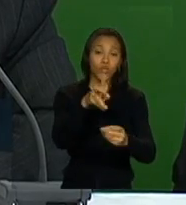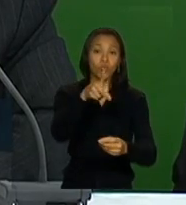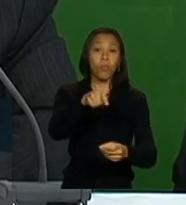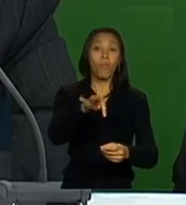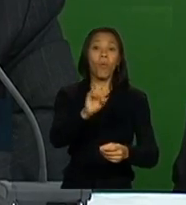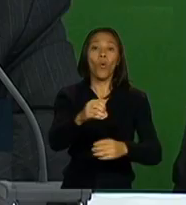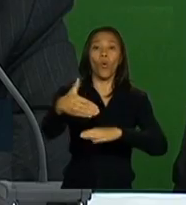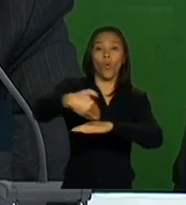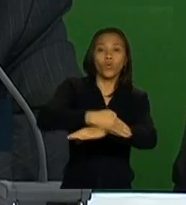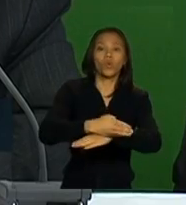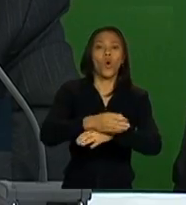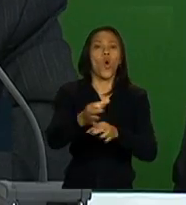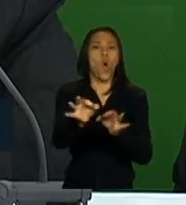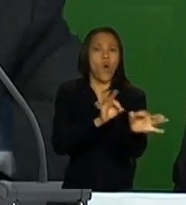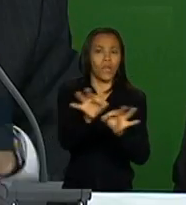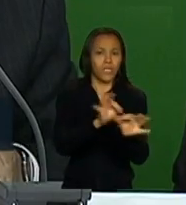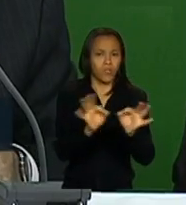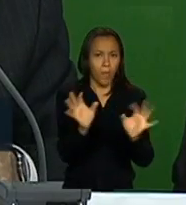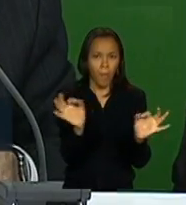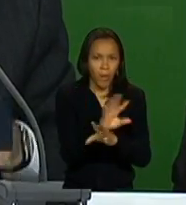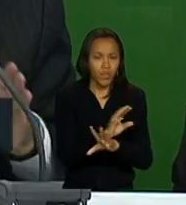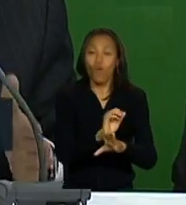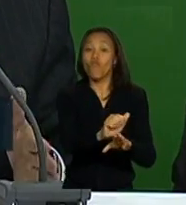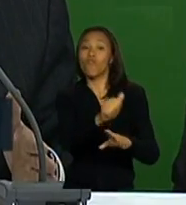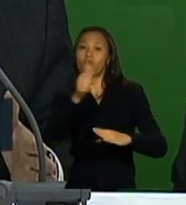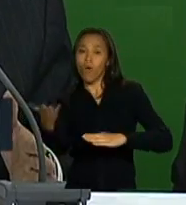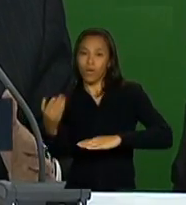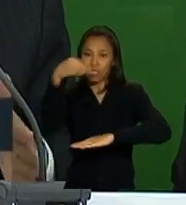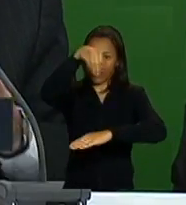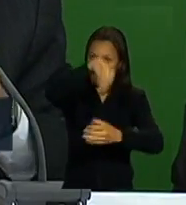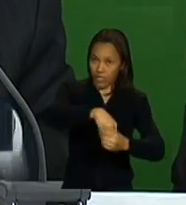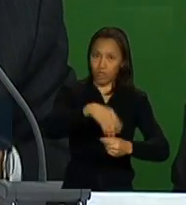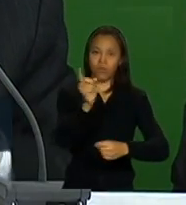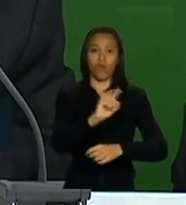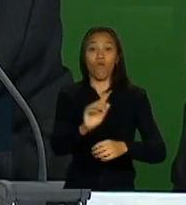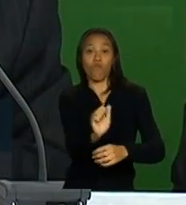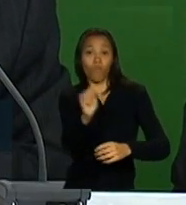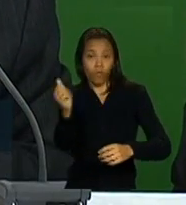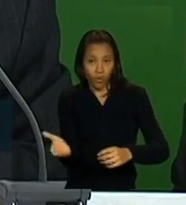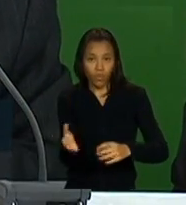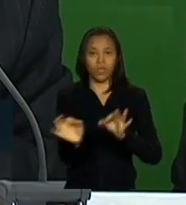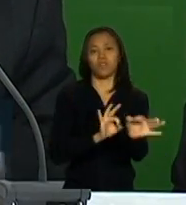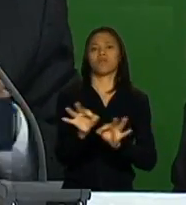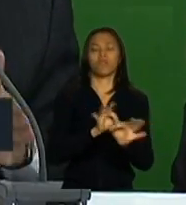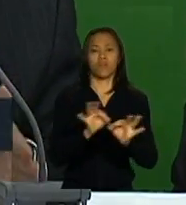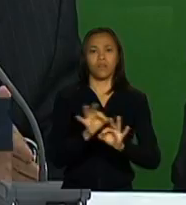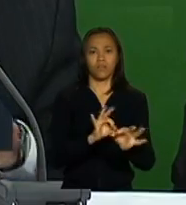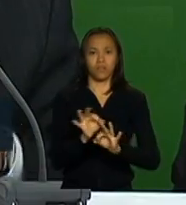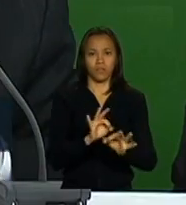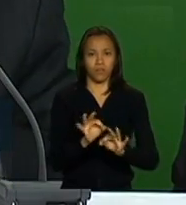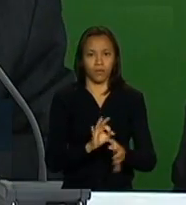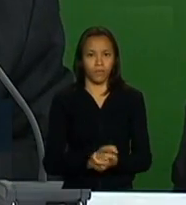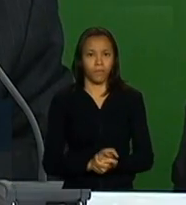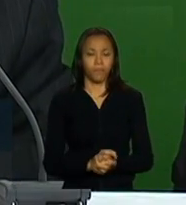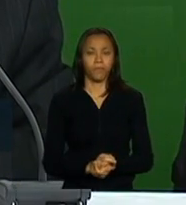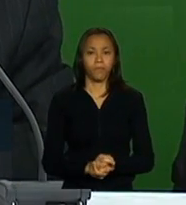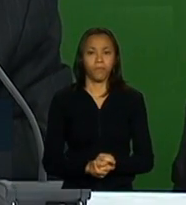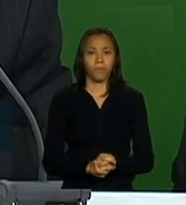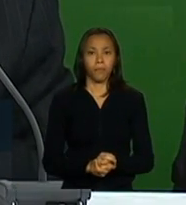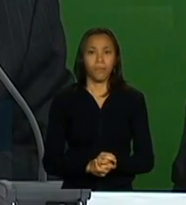organizado. Só pode fora. Dentro, arrendamento. Dentro do porto organizado, dentro da poligonal do porto